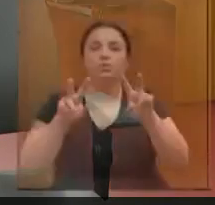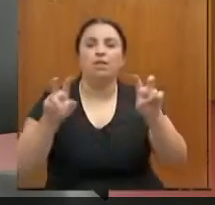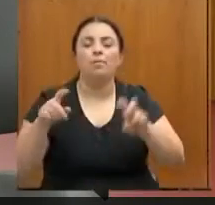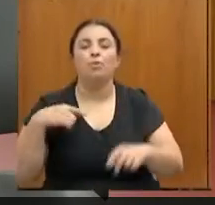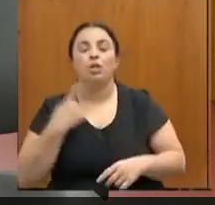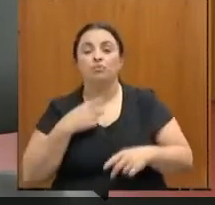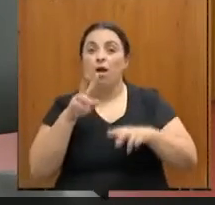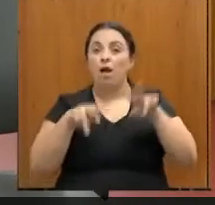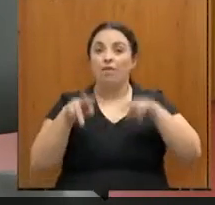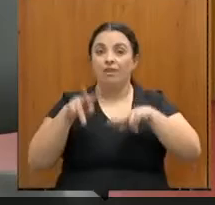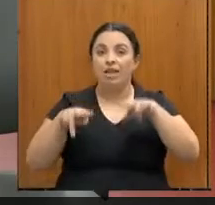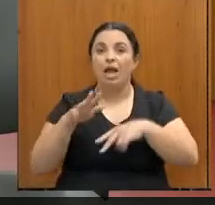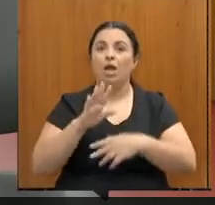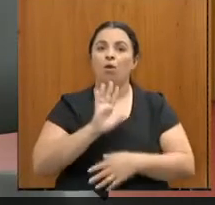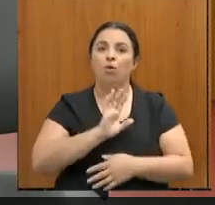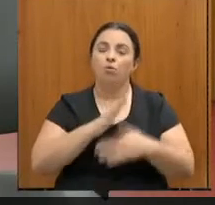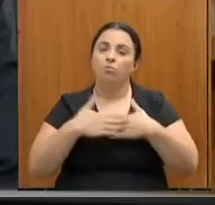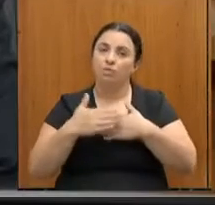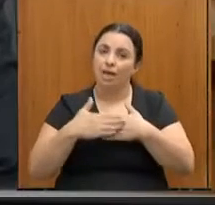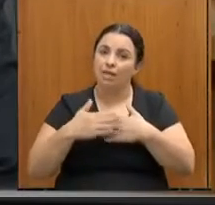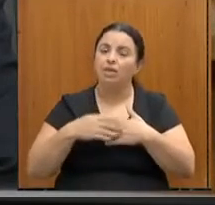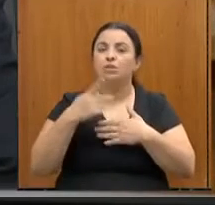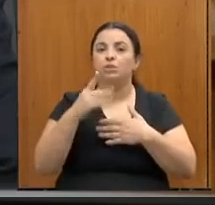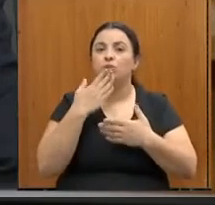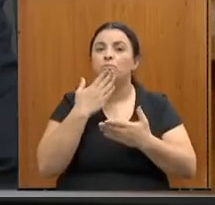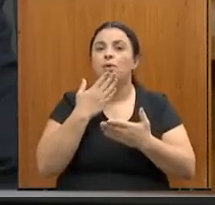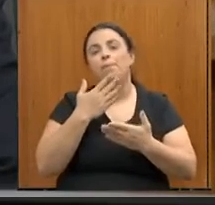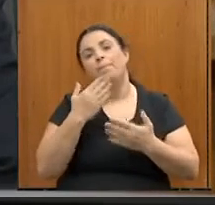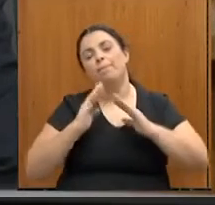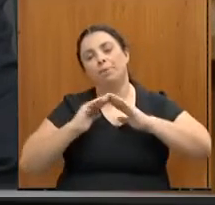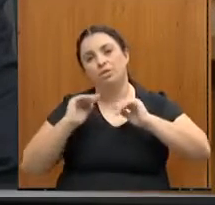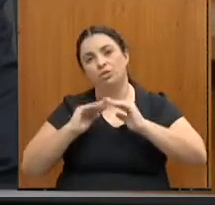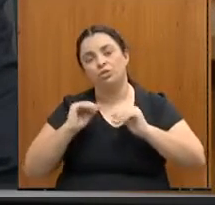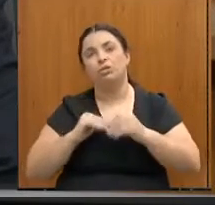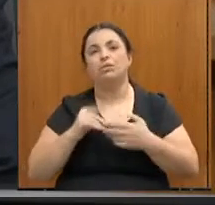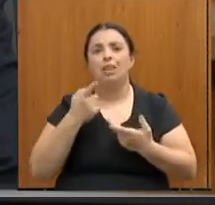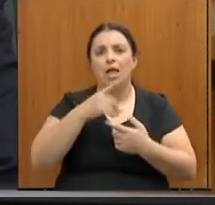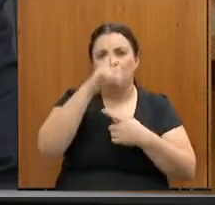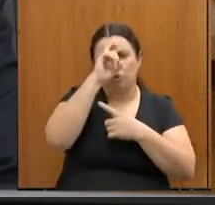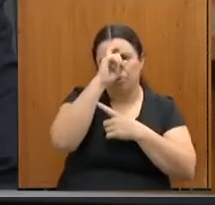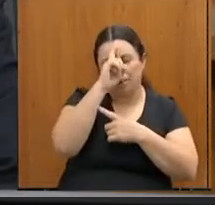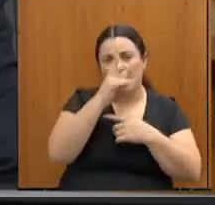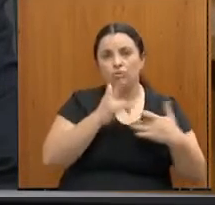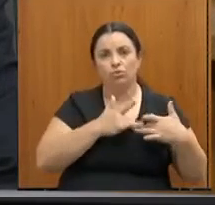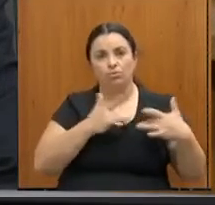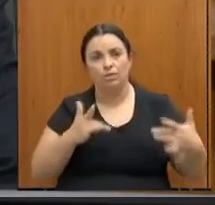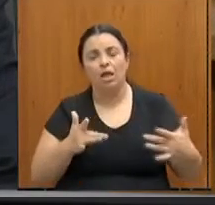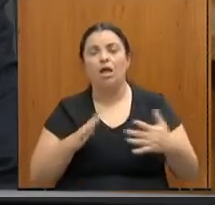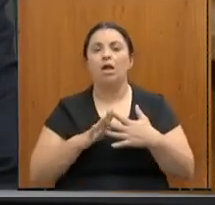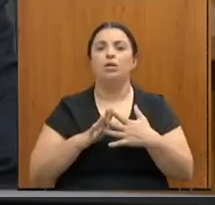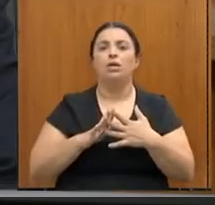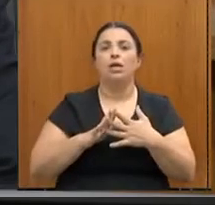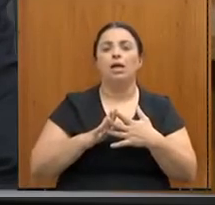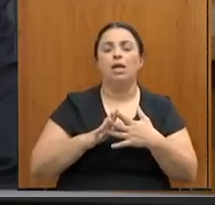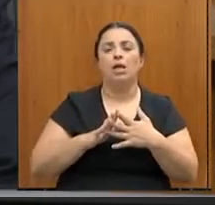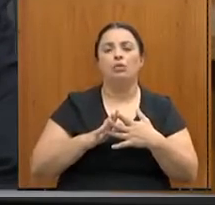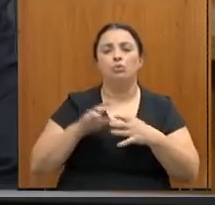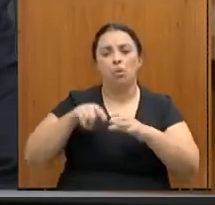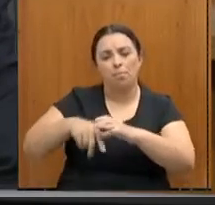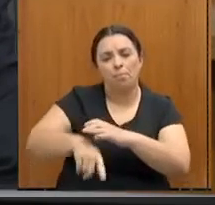analisaremos muito carinho essas seus pedidos tanto do tempo nos hospitais filantrópicos dos temas dos poços artesianos